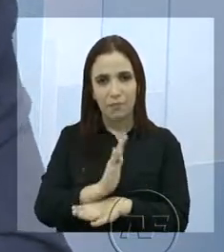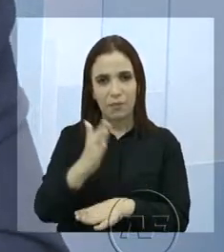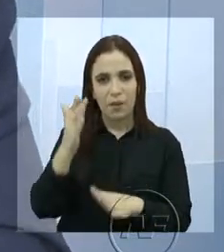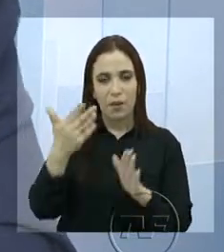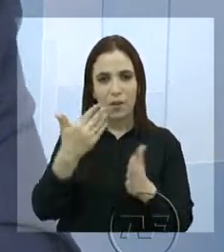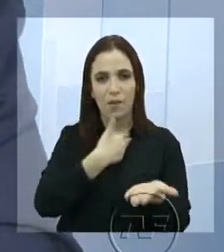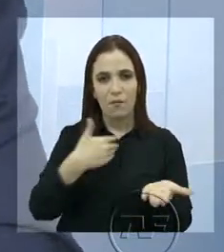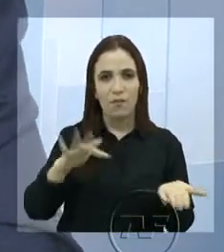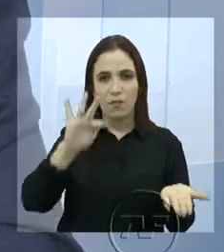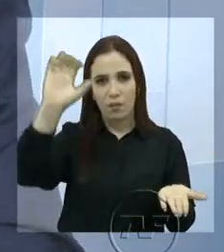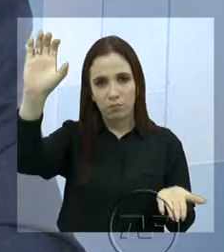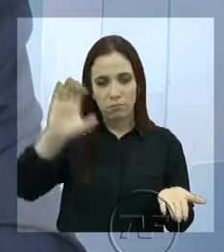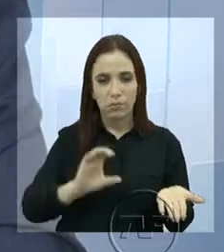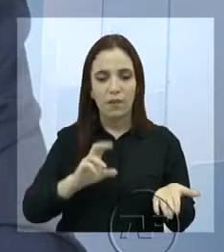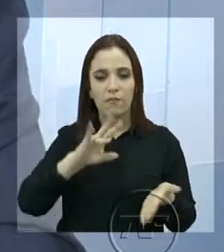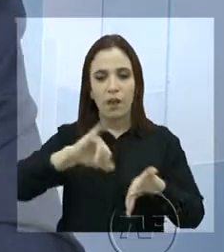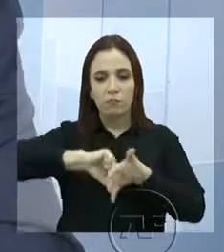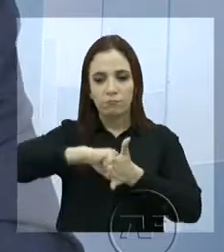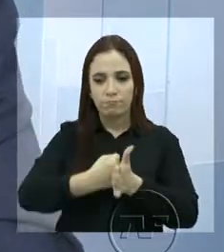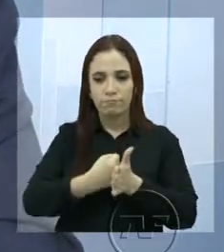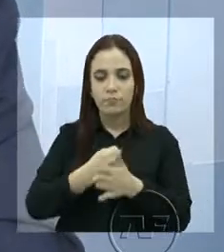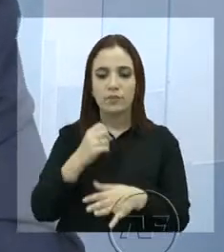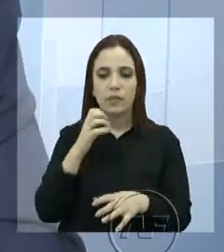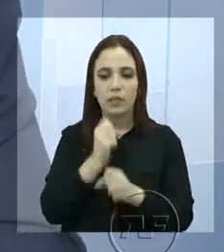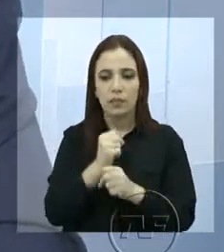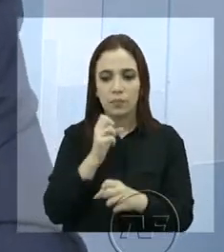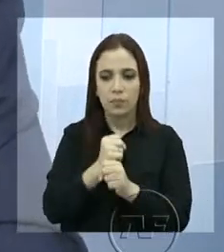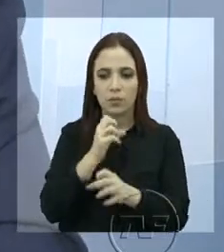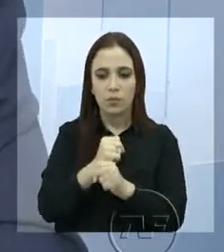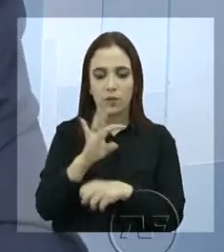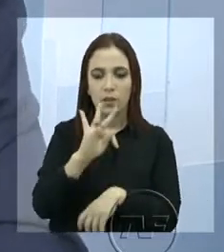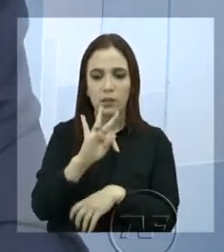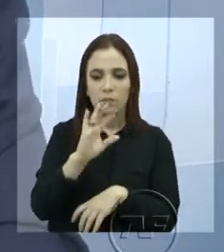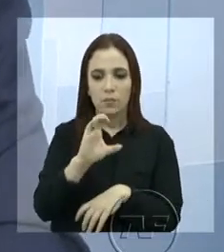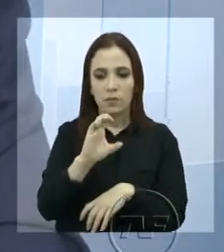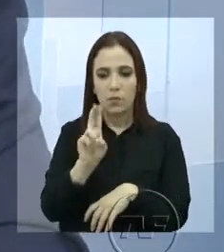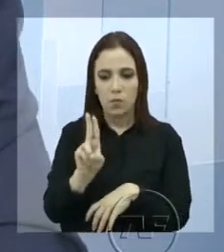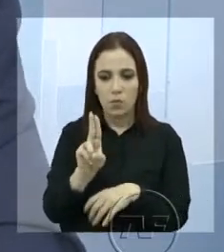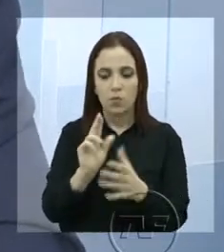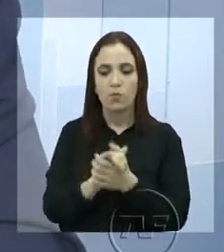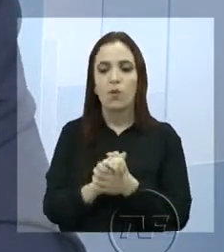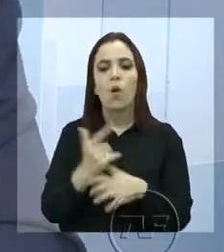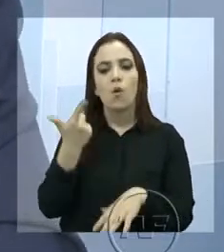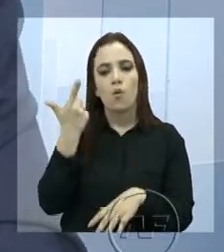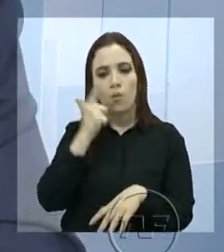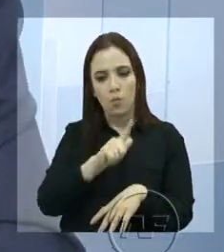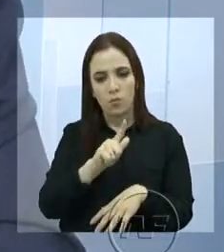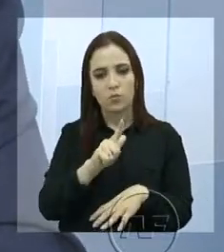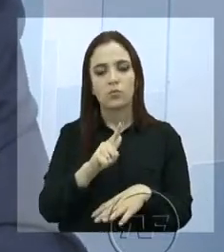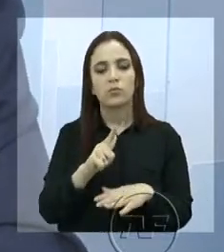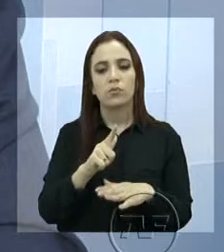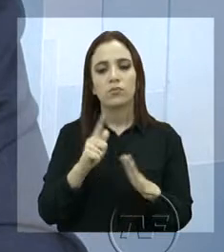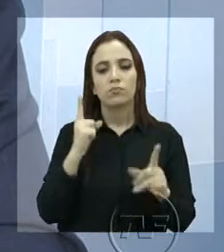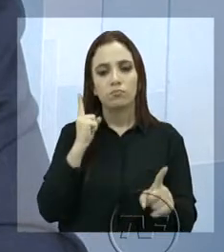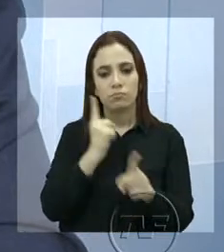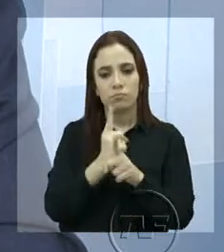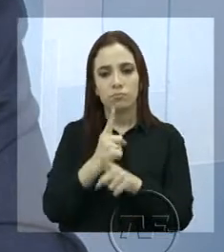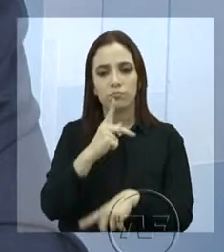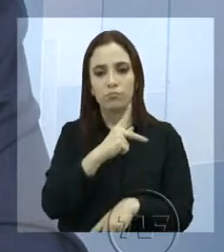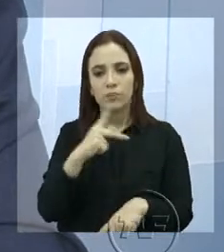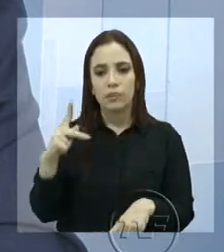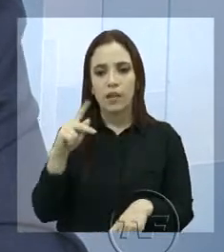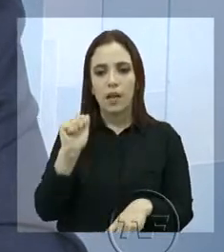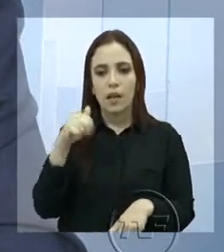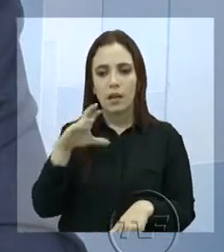federais serem bloqueados pelo Tribunal de Contas da União. E aí nós conseguimos uma pauta com o presidente